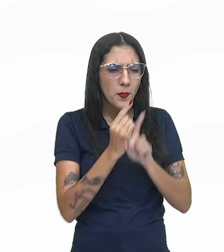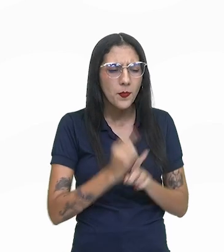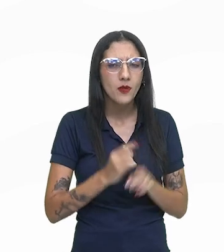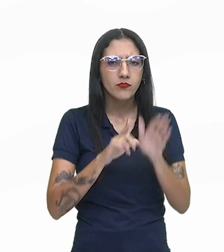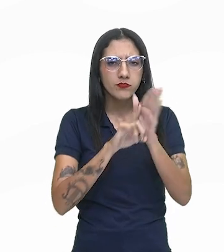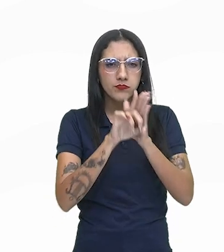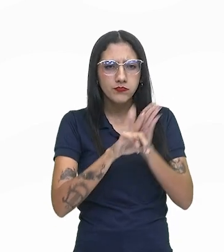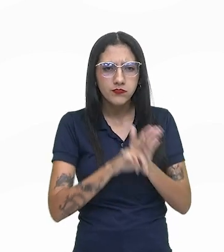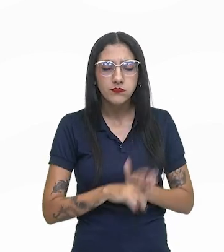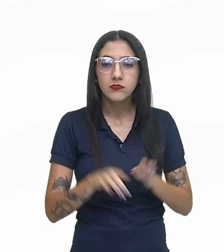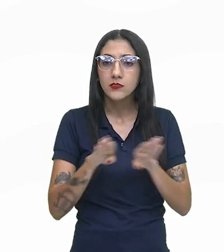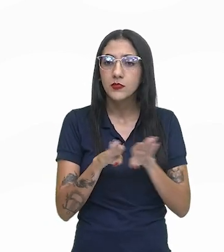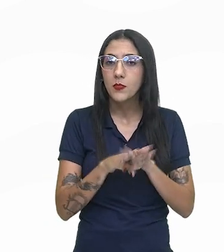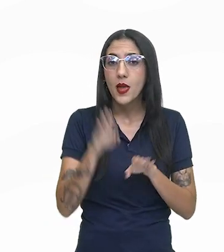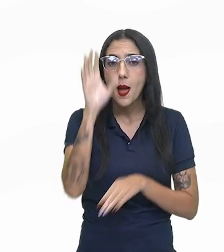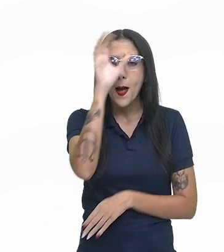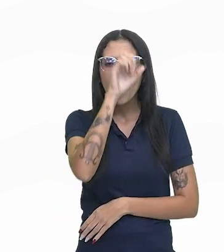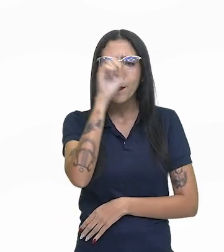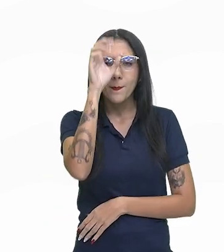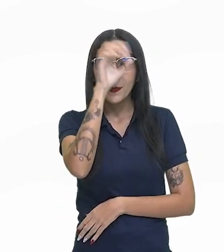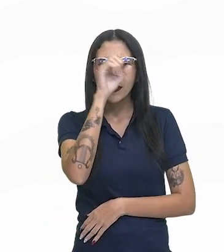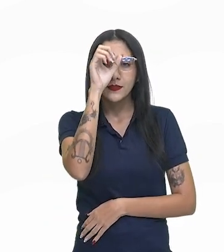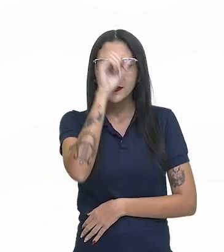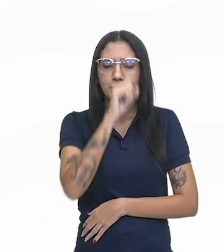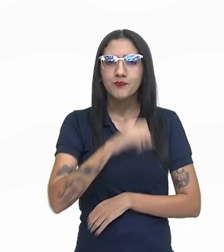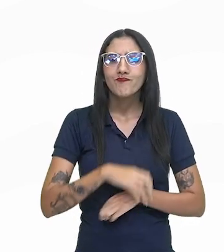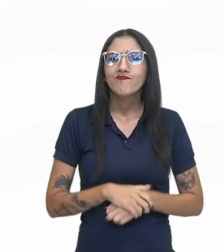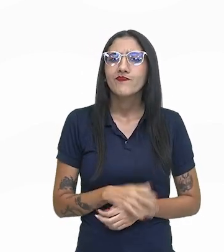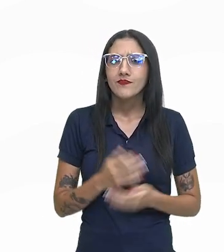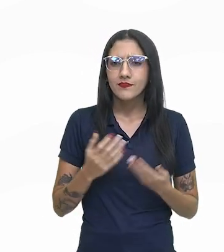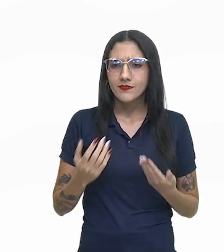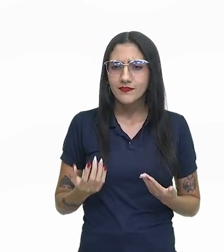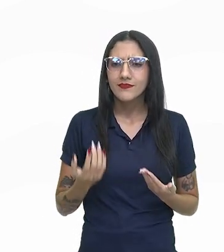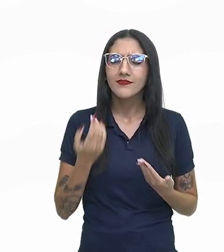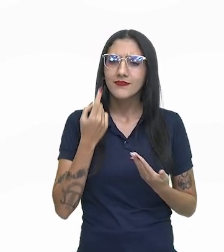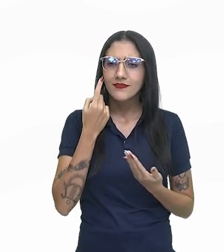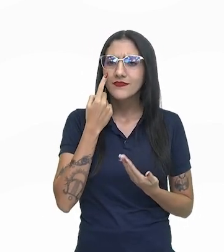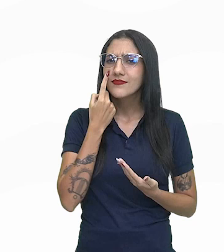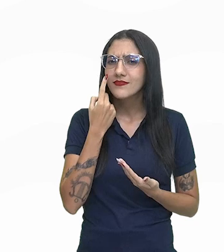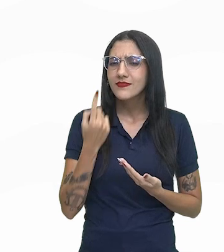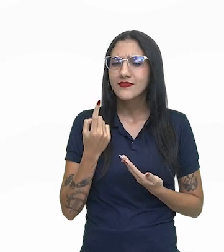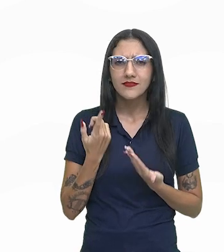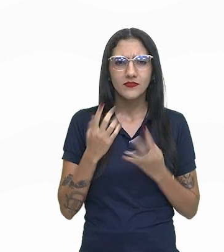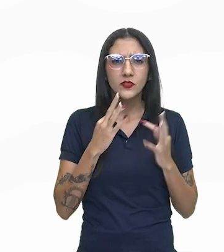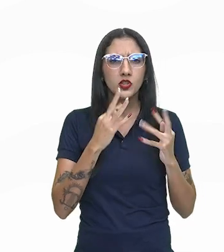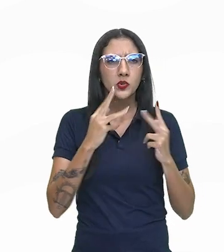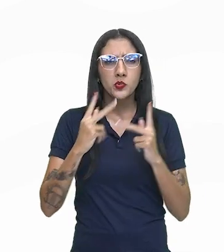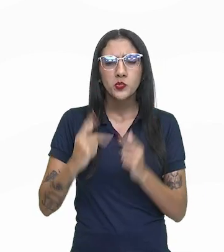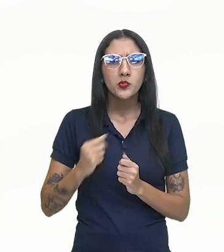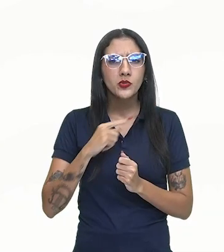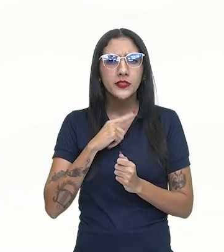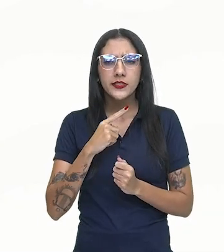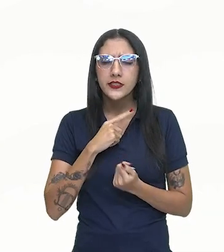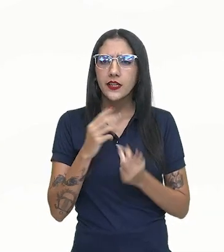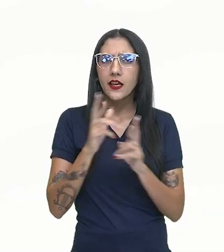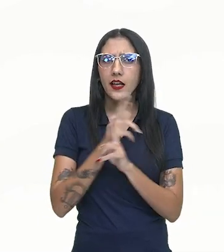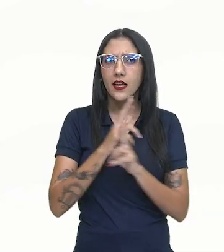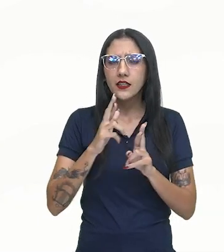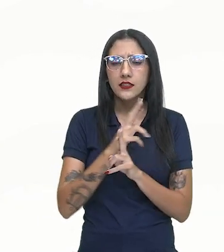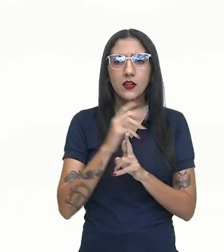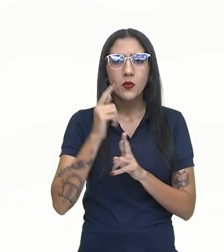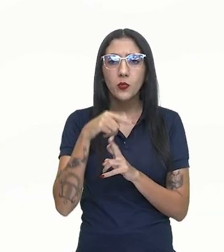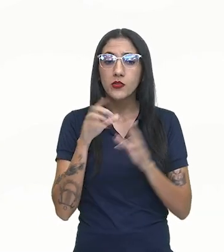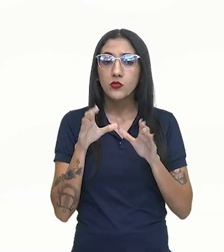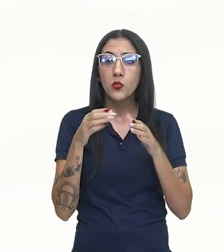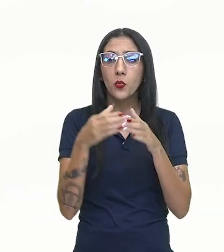investigar e aprender. Olha só o que vem por trás daquela curiosidade, daquele